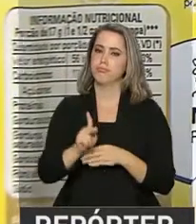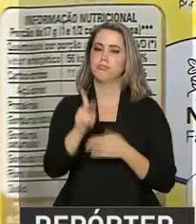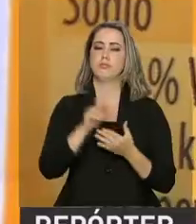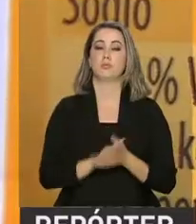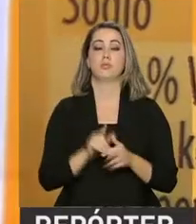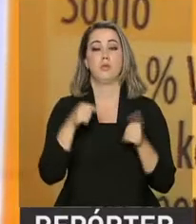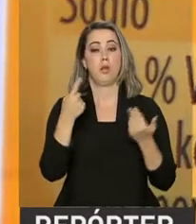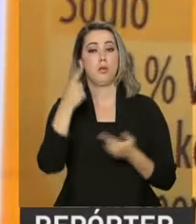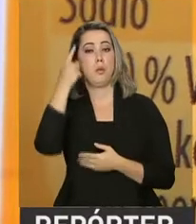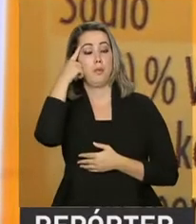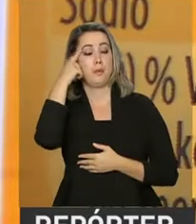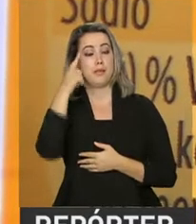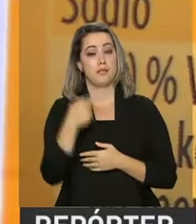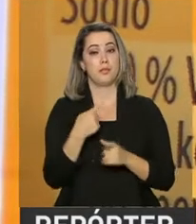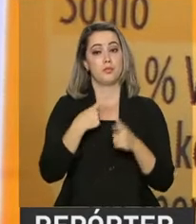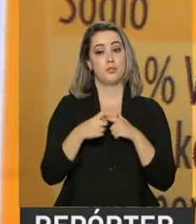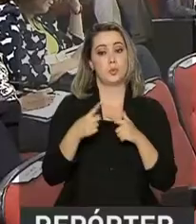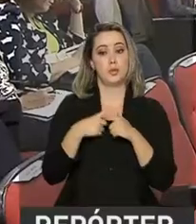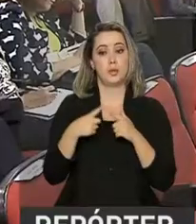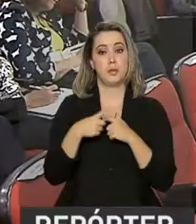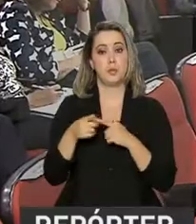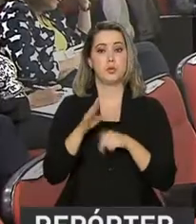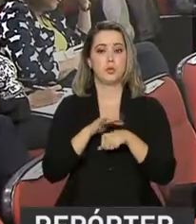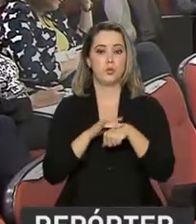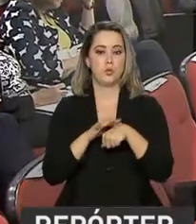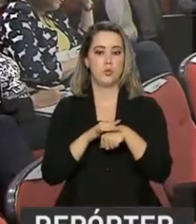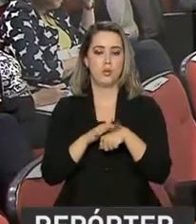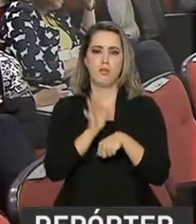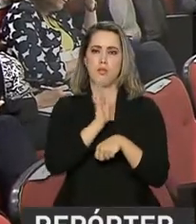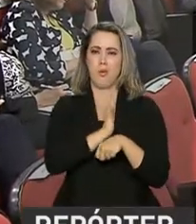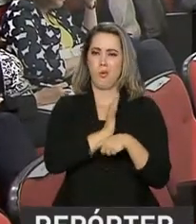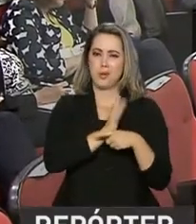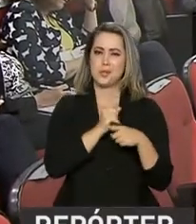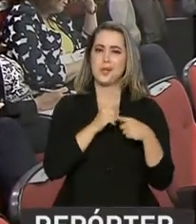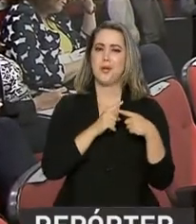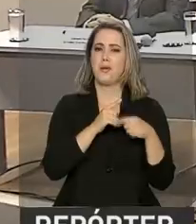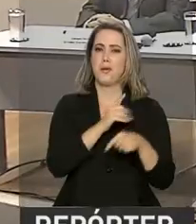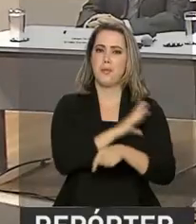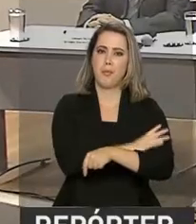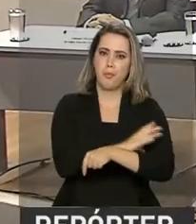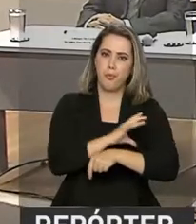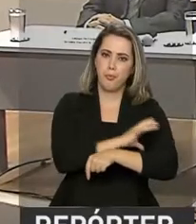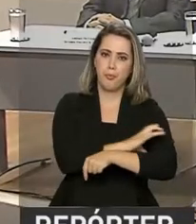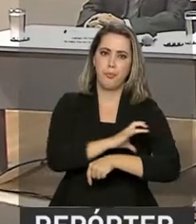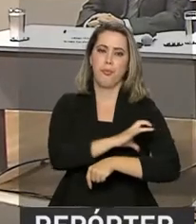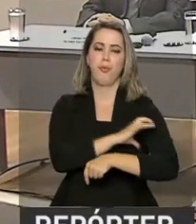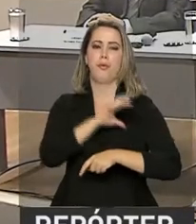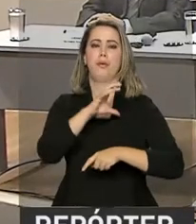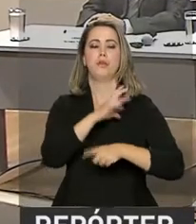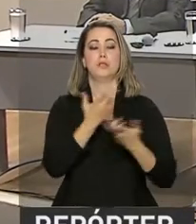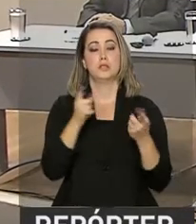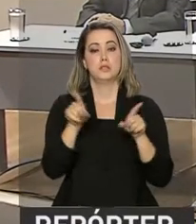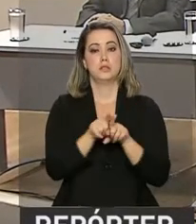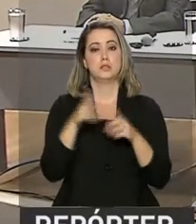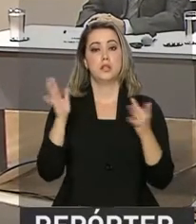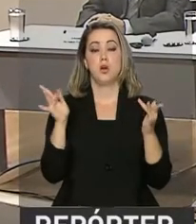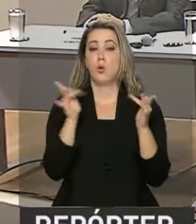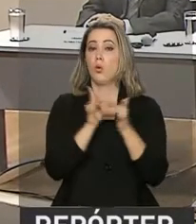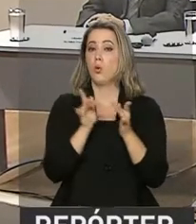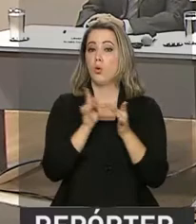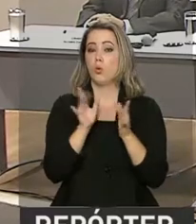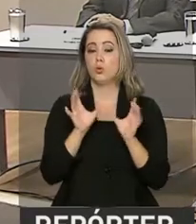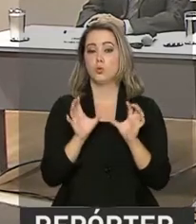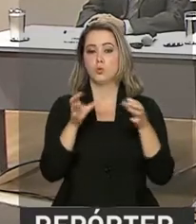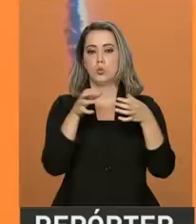e problemas cardiovasculares do ministério da saúde fez em 2011 um acordo com a associação brasileira das indústrias